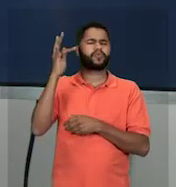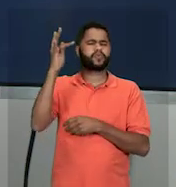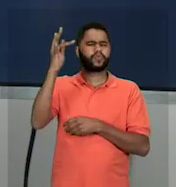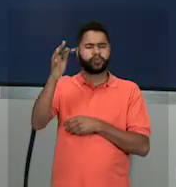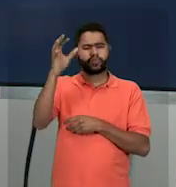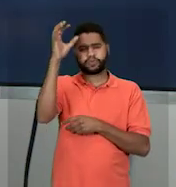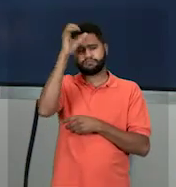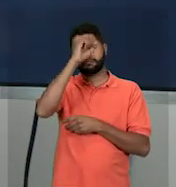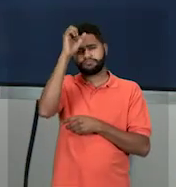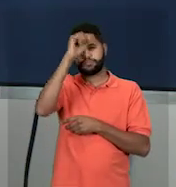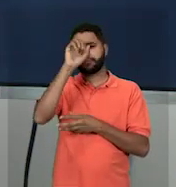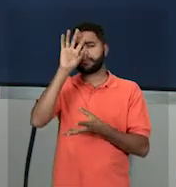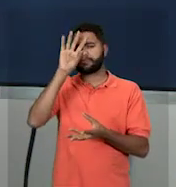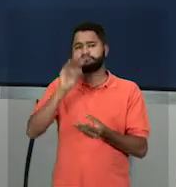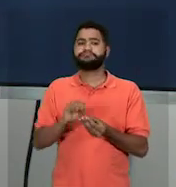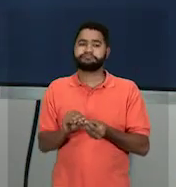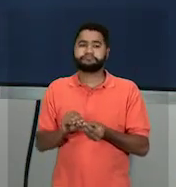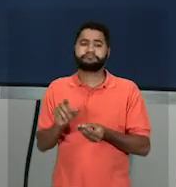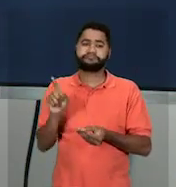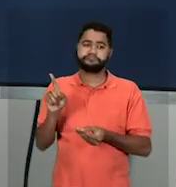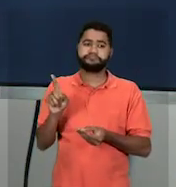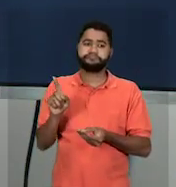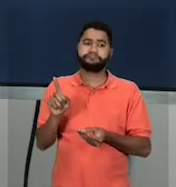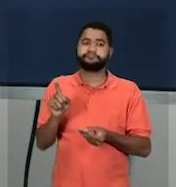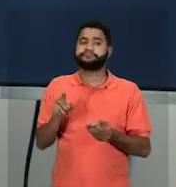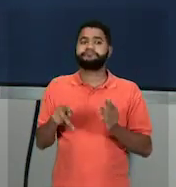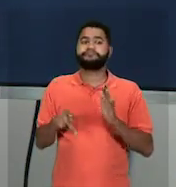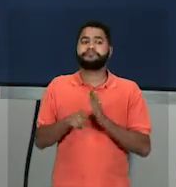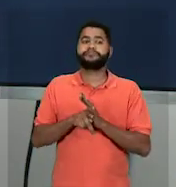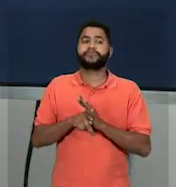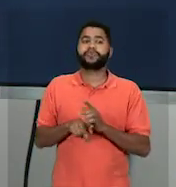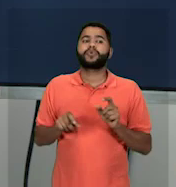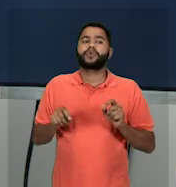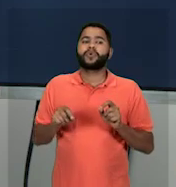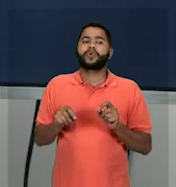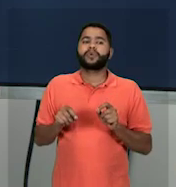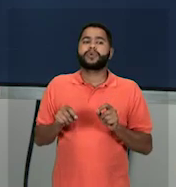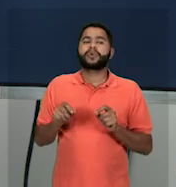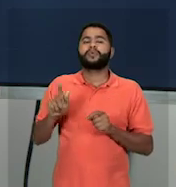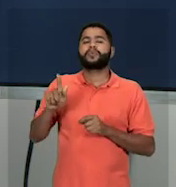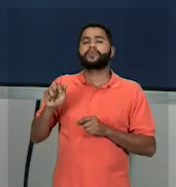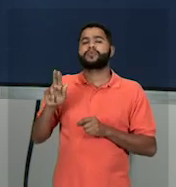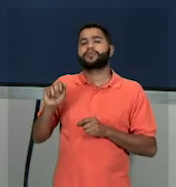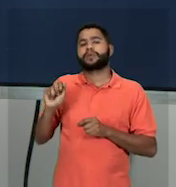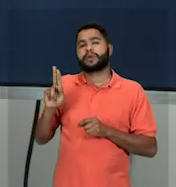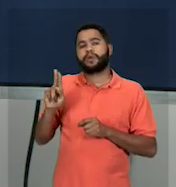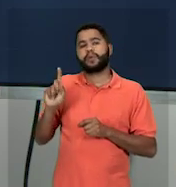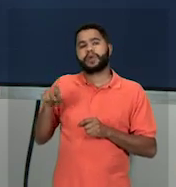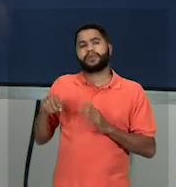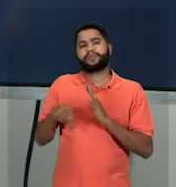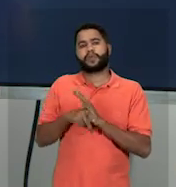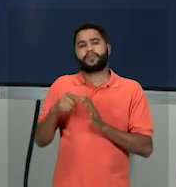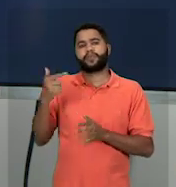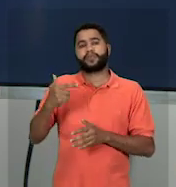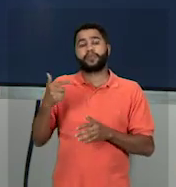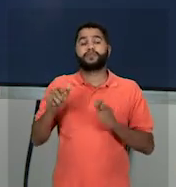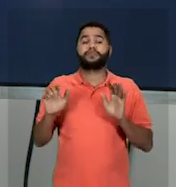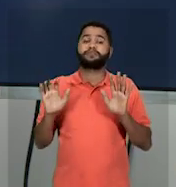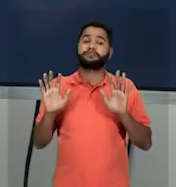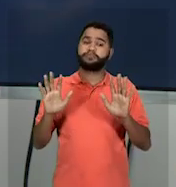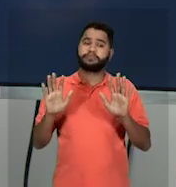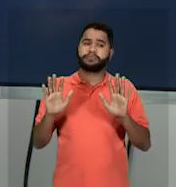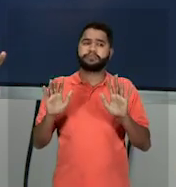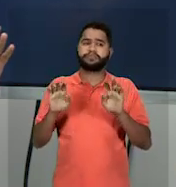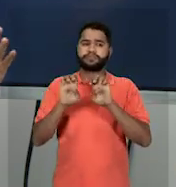futuro e você dedos aqui nesse caso aqui conclui que o grau dessa equação vai ser o segundo mas